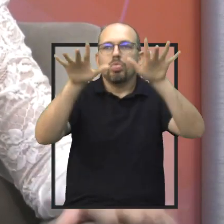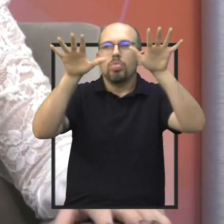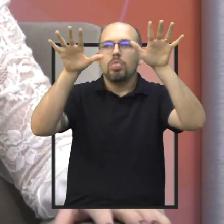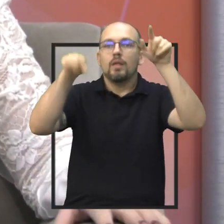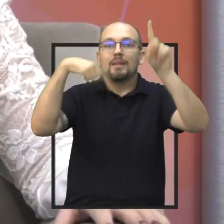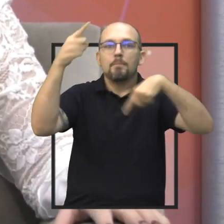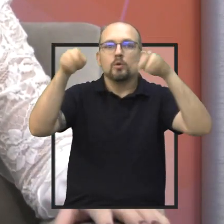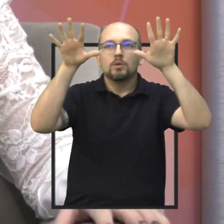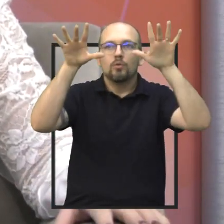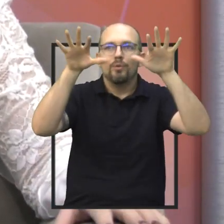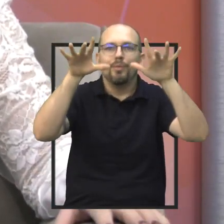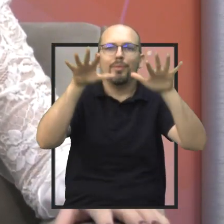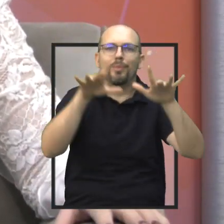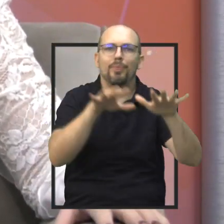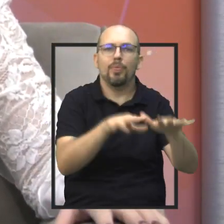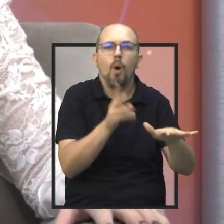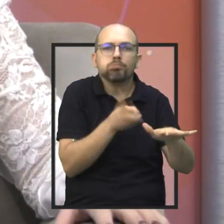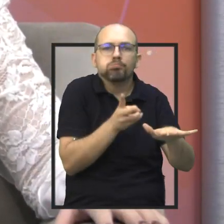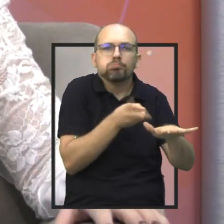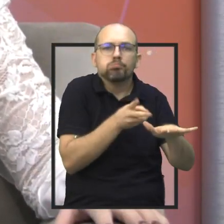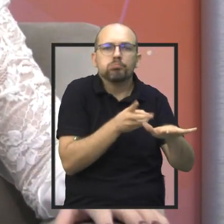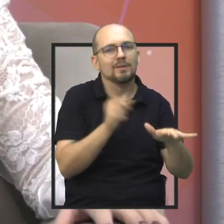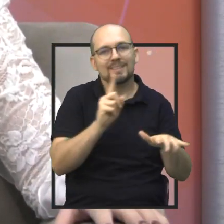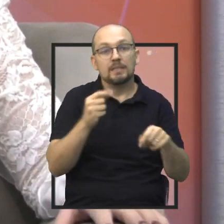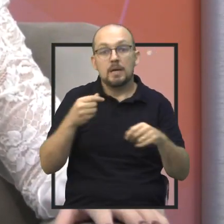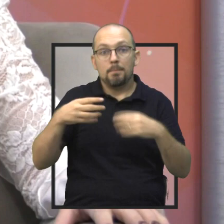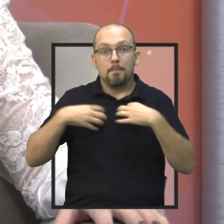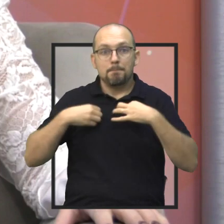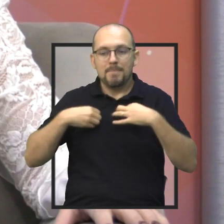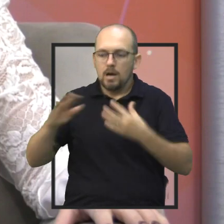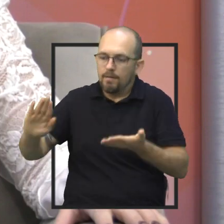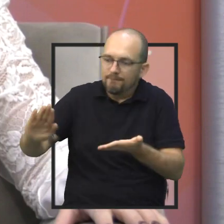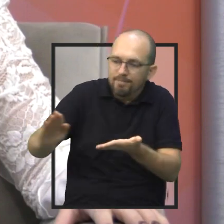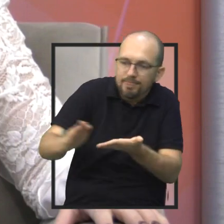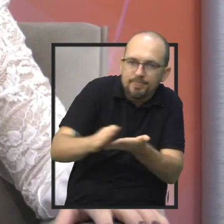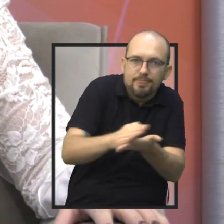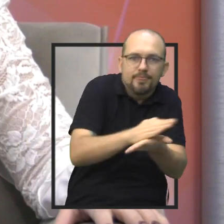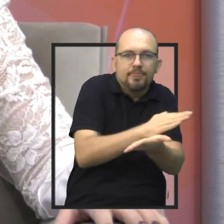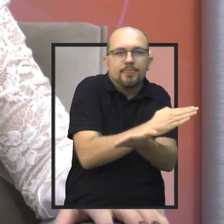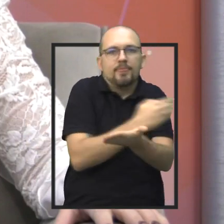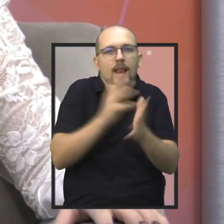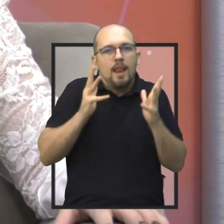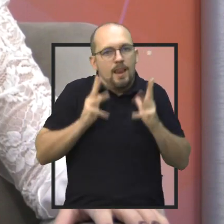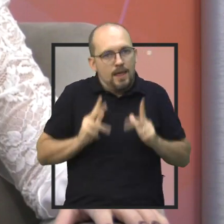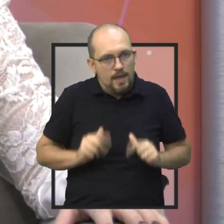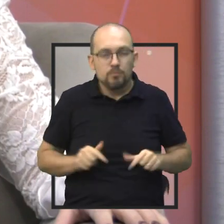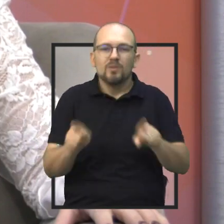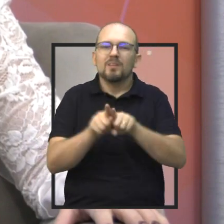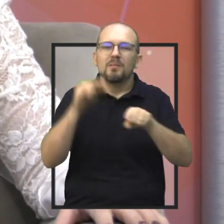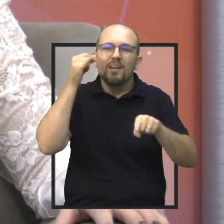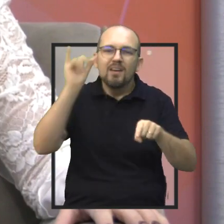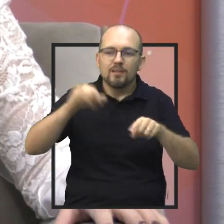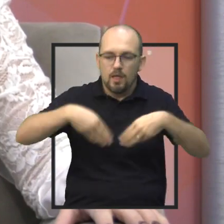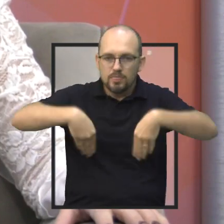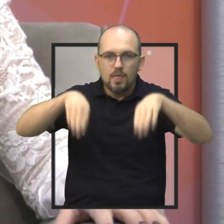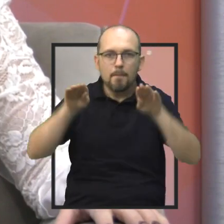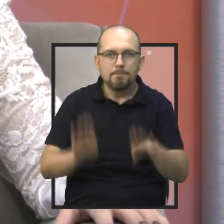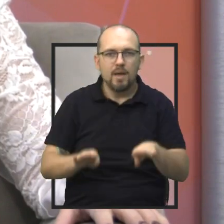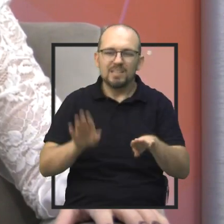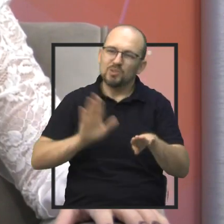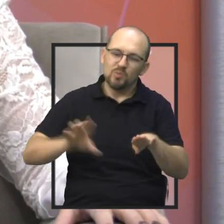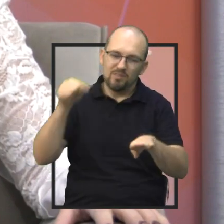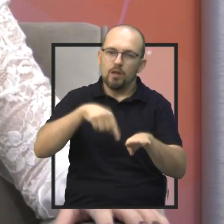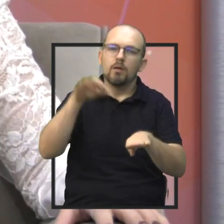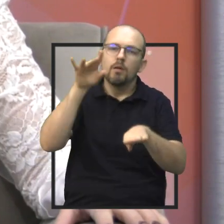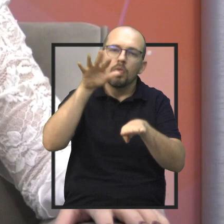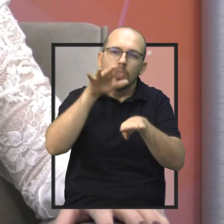e continuam acumuladas. Então, tomar cuidado com carpetes,